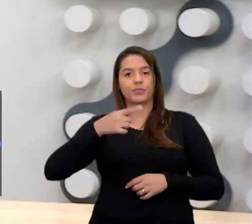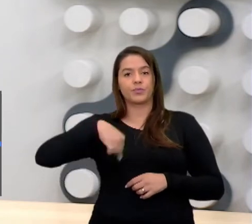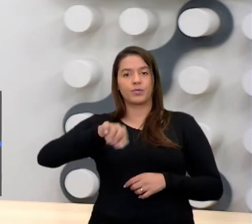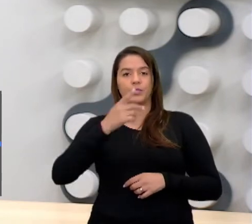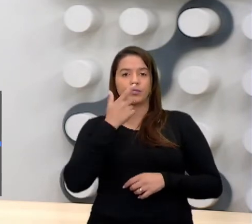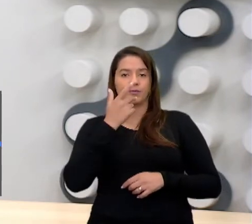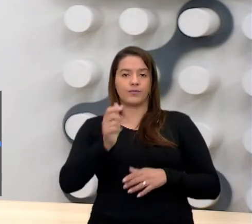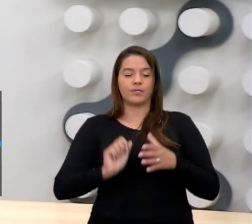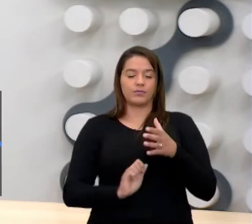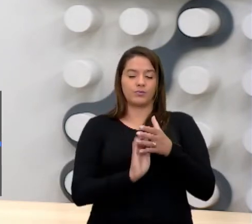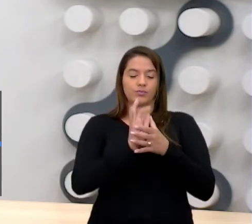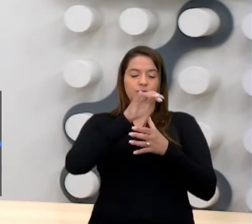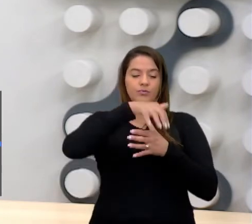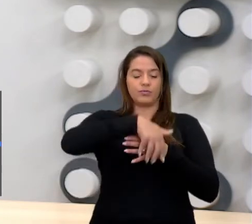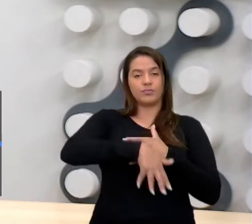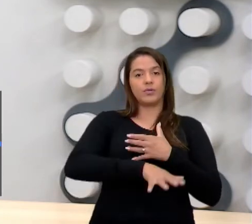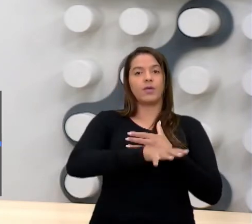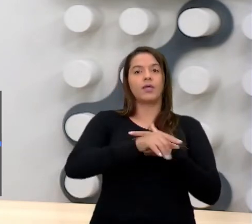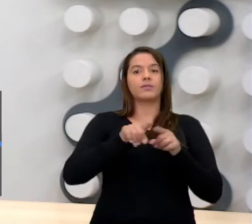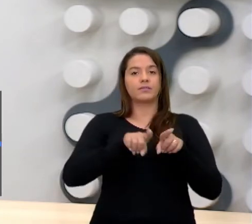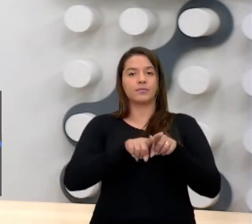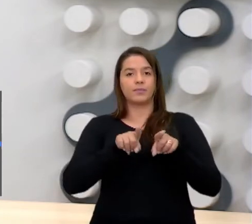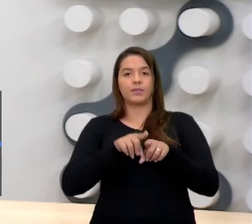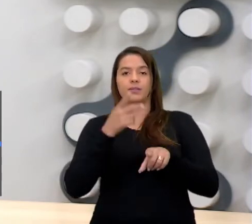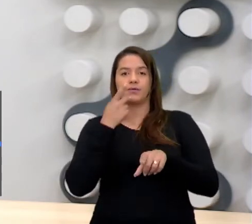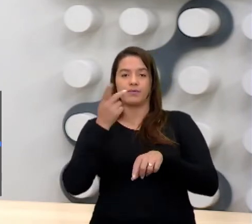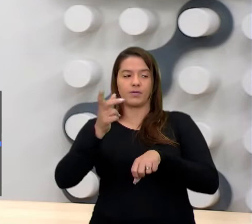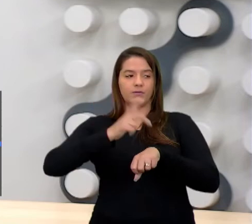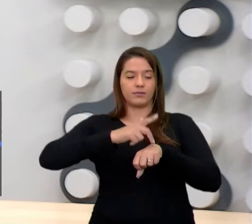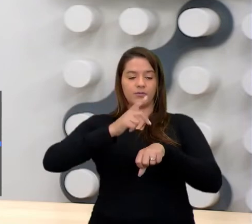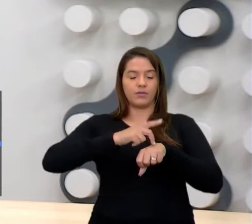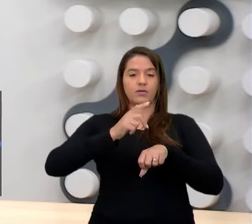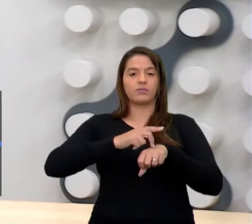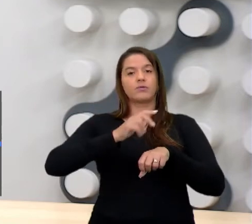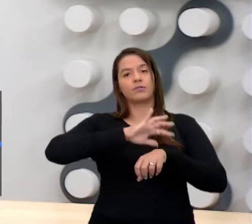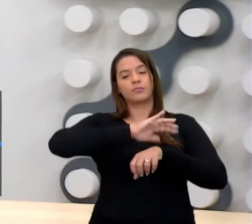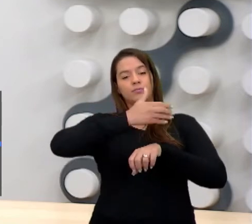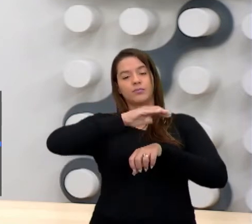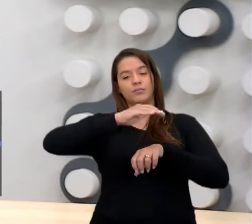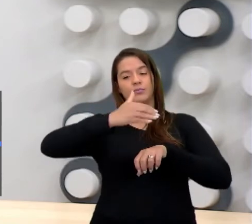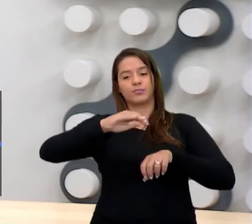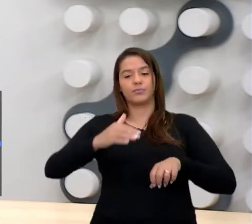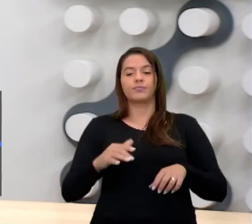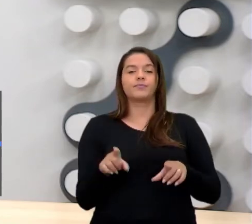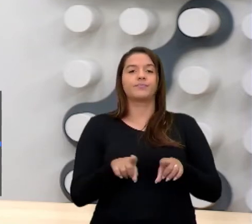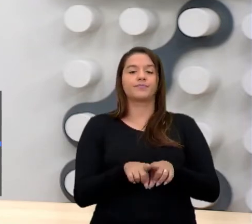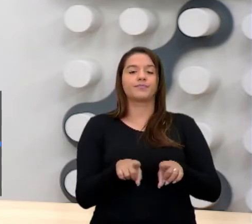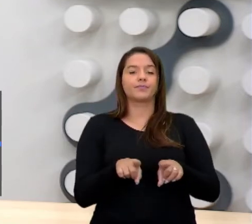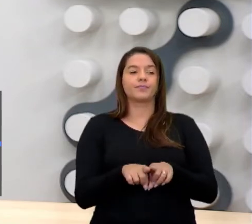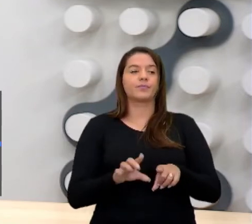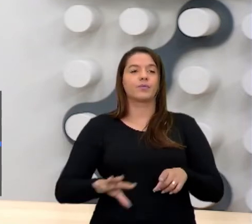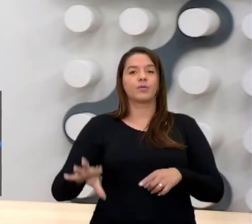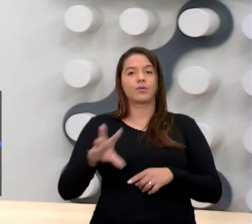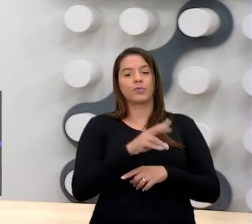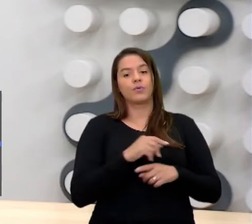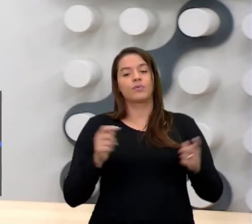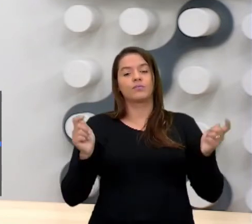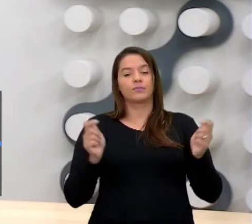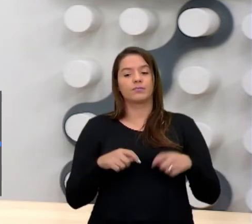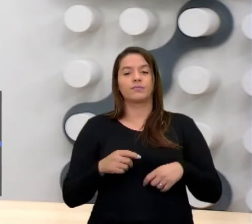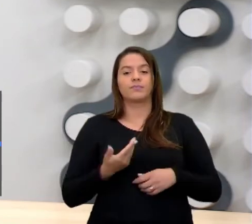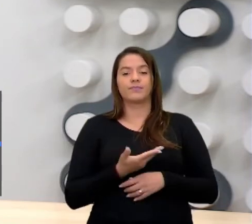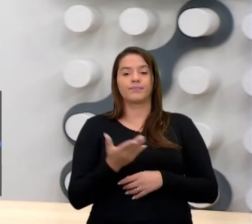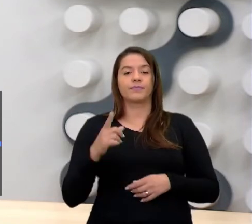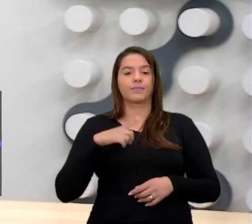gente fala também da formação das rochas ígneas, né? Que são vulcânicas aí, né? Ou plutônicas, né? Então